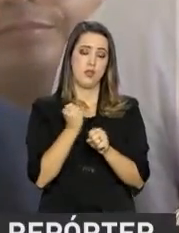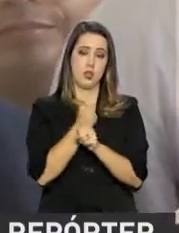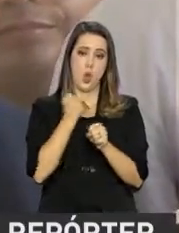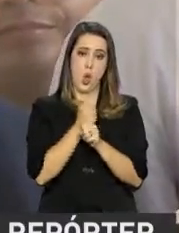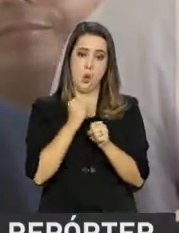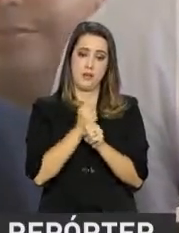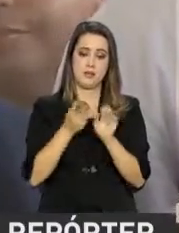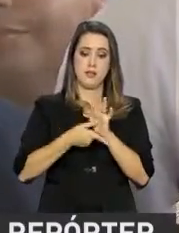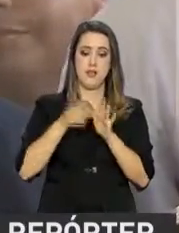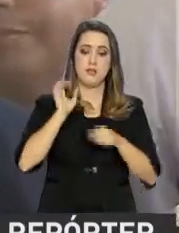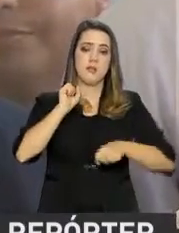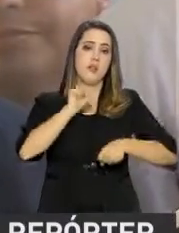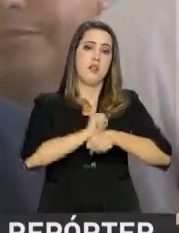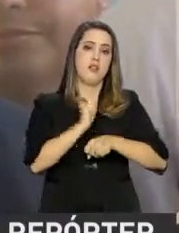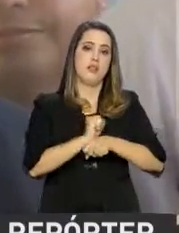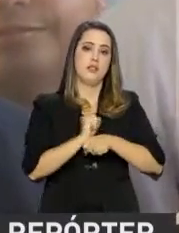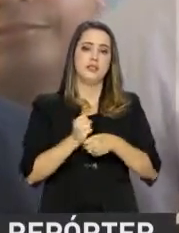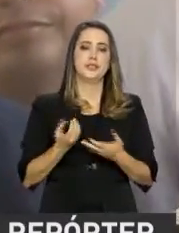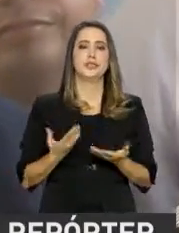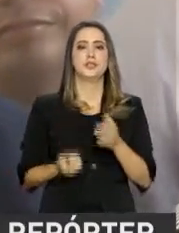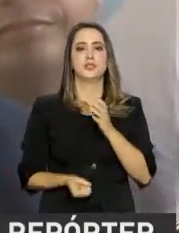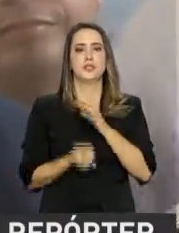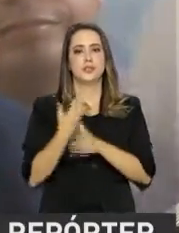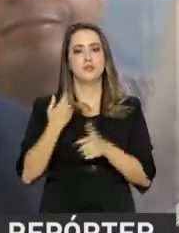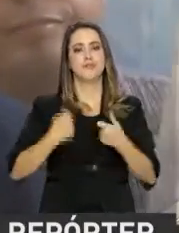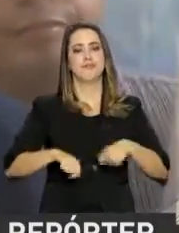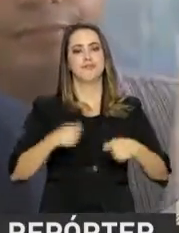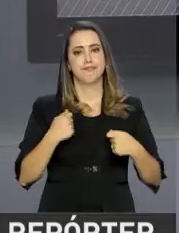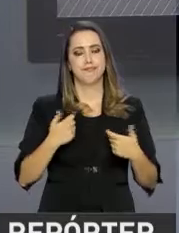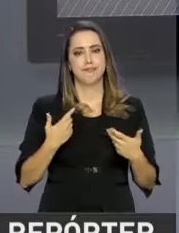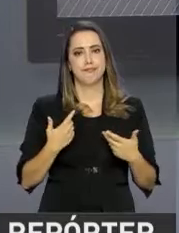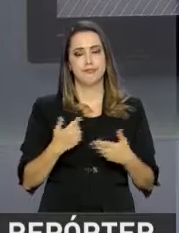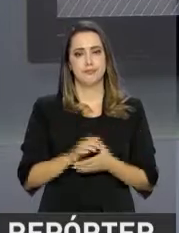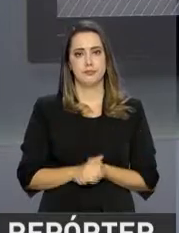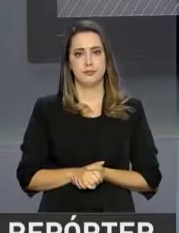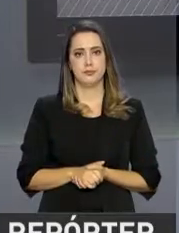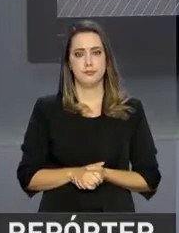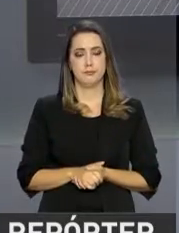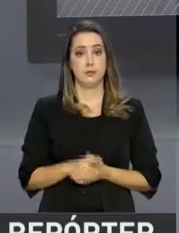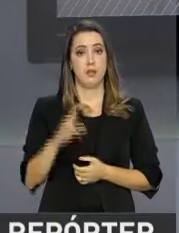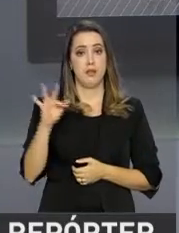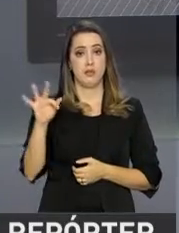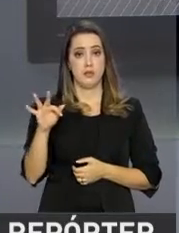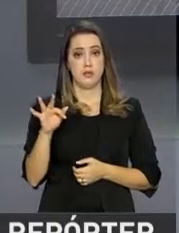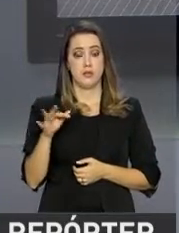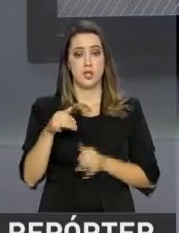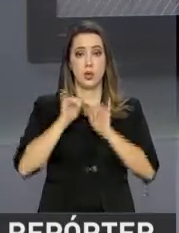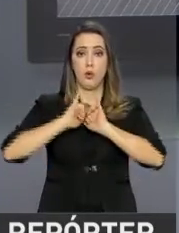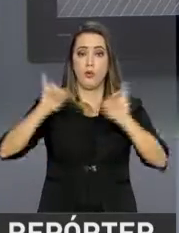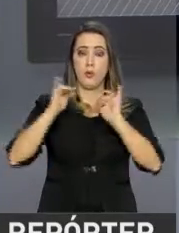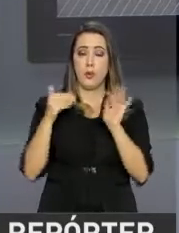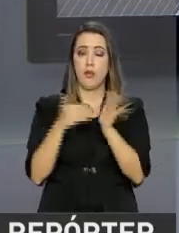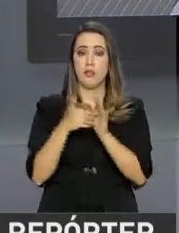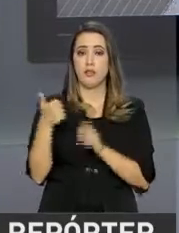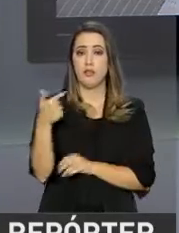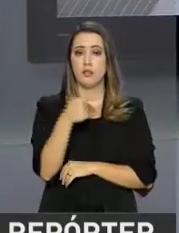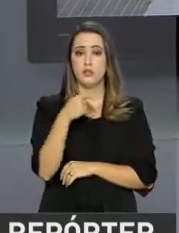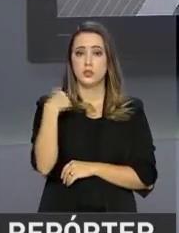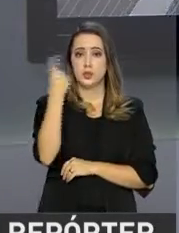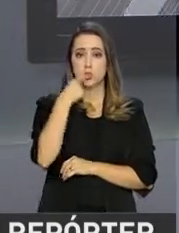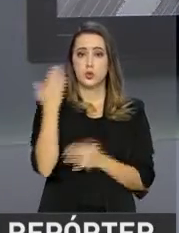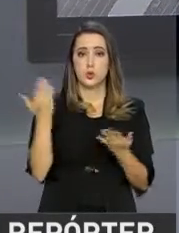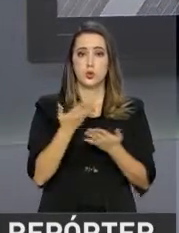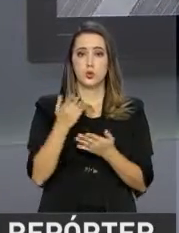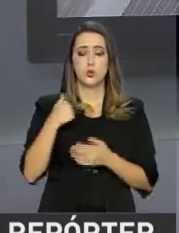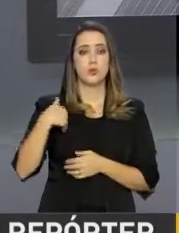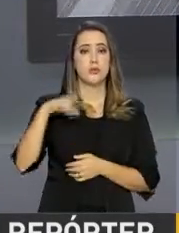paralisadas e geram despesas de necessário a receita federal informou que até as 17 horas de hoje